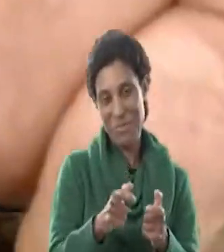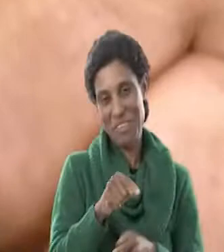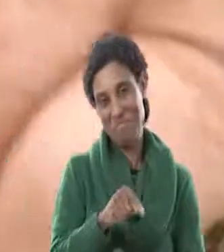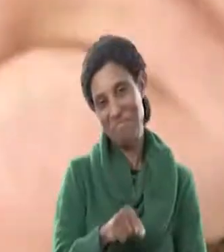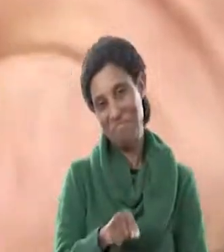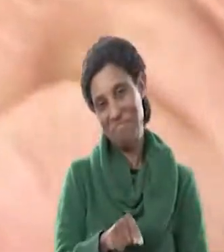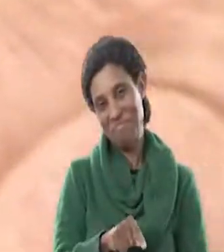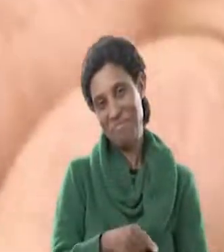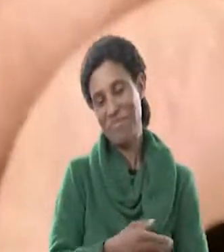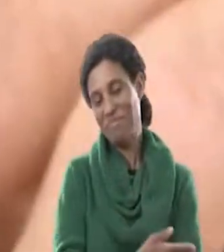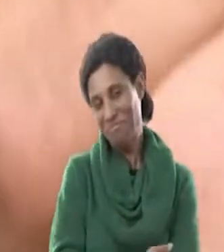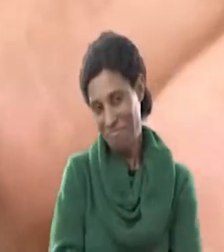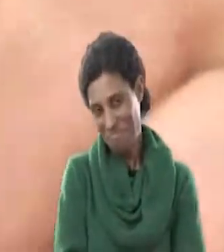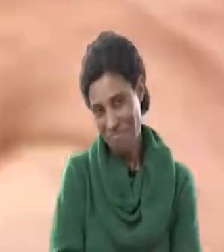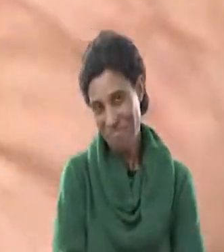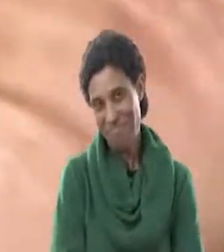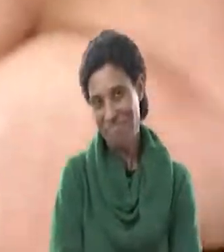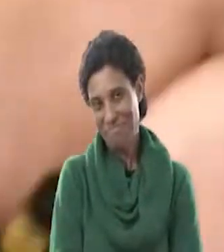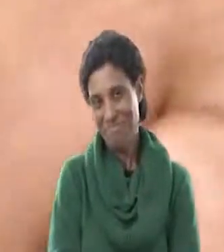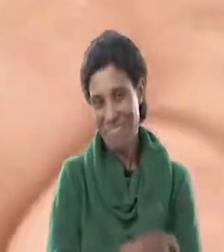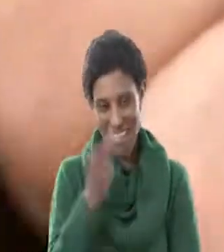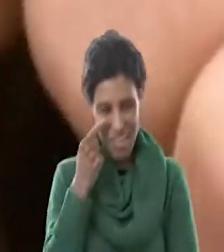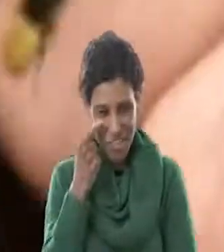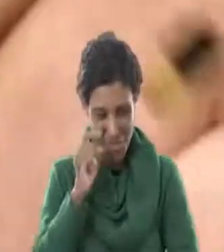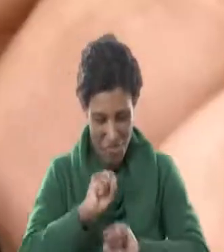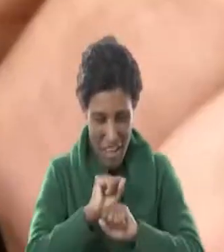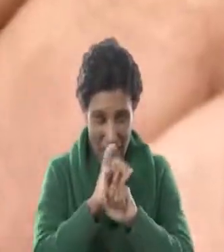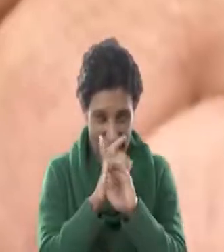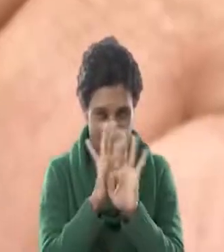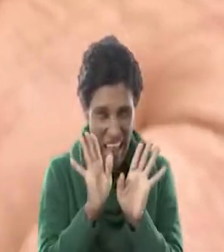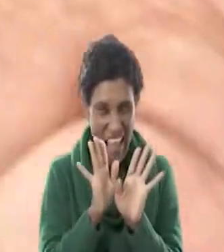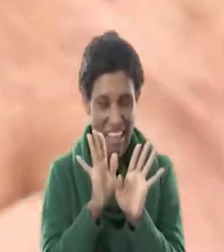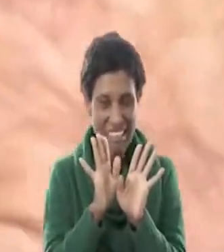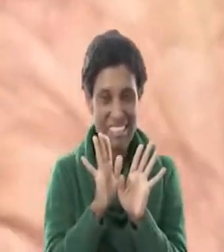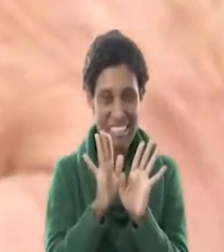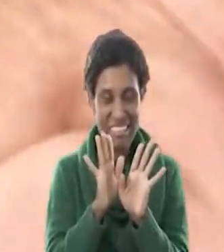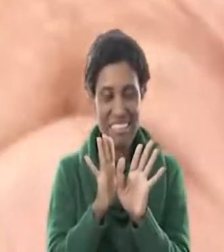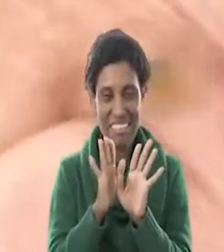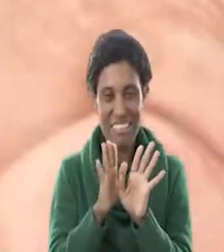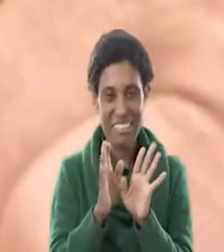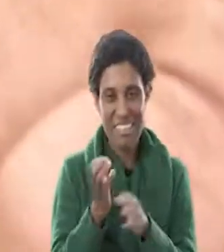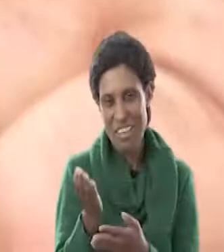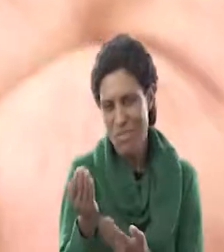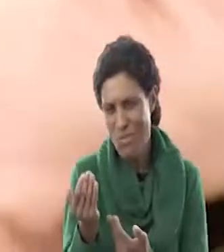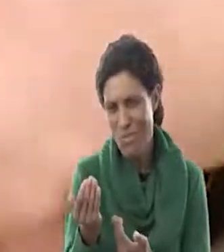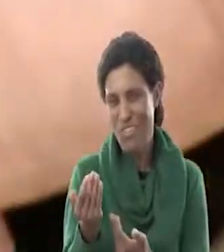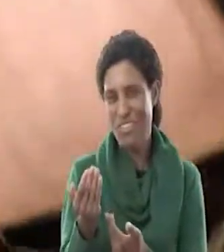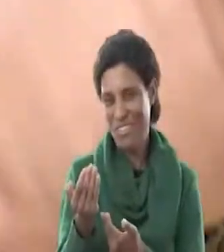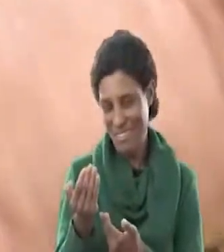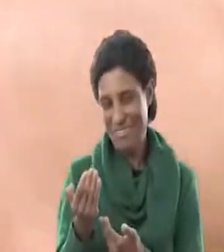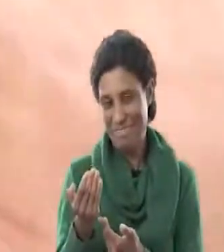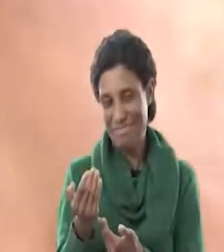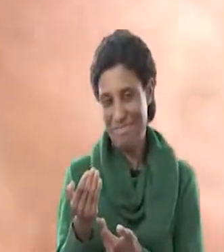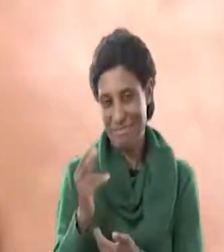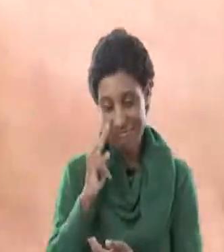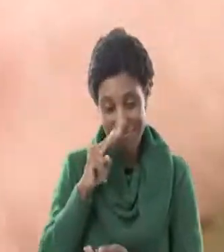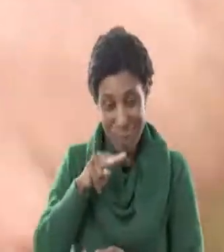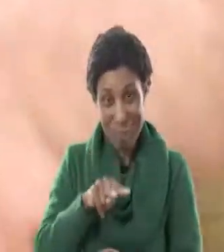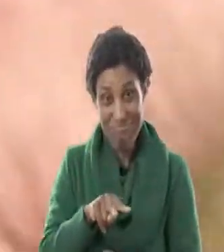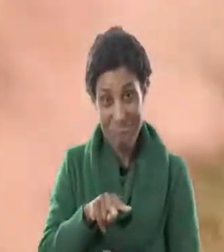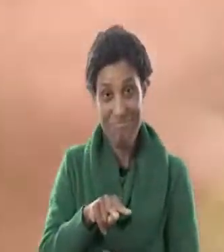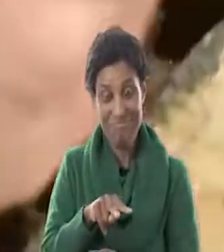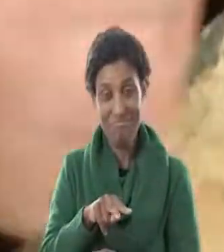postura onde nascem aqueles filhotes. Aquela abelhinha mais clara que a gente vê aqui é uma abelhinha recém-nascida, né? Então aqui,